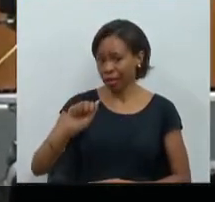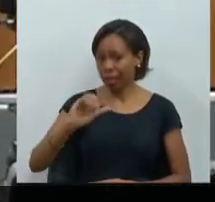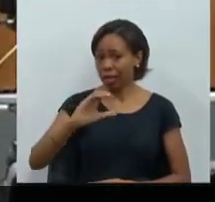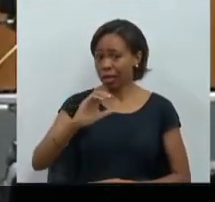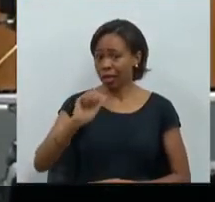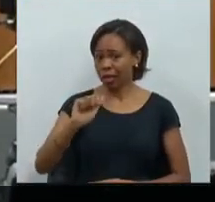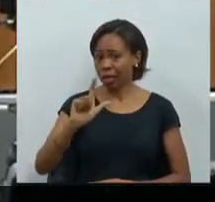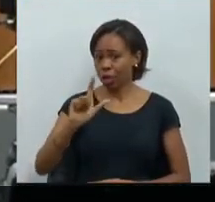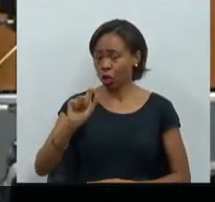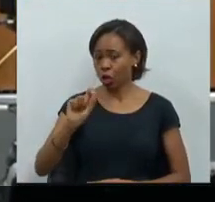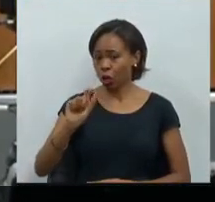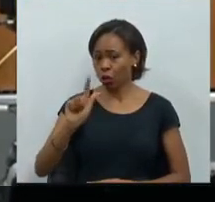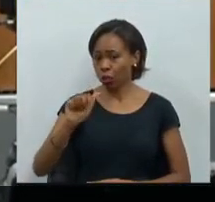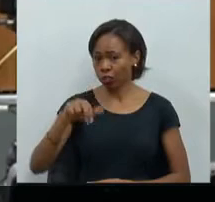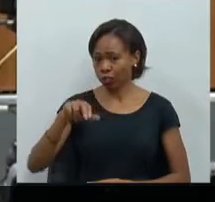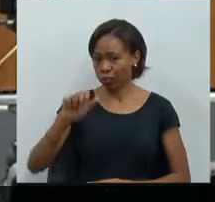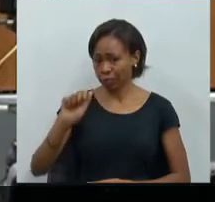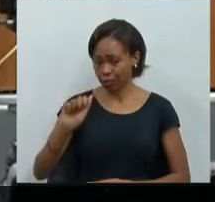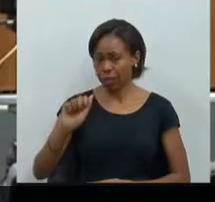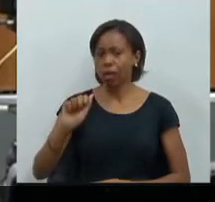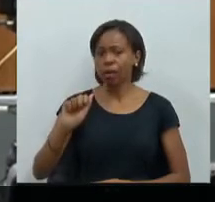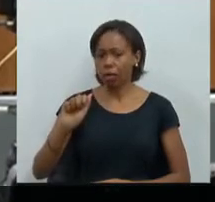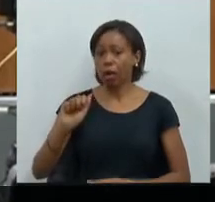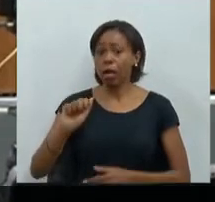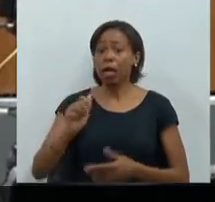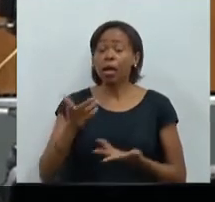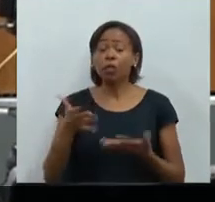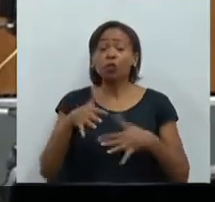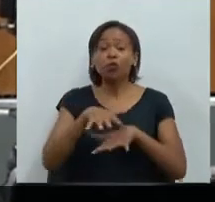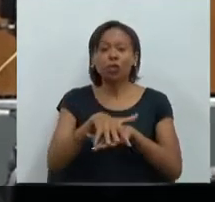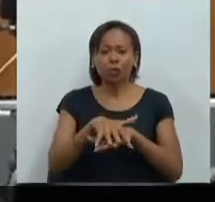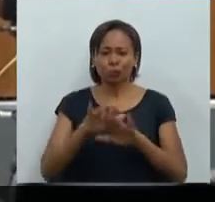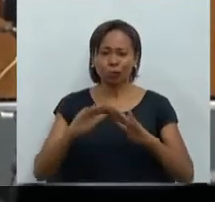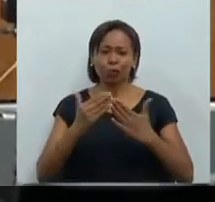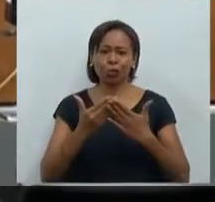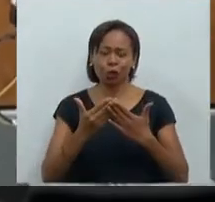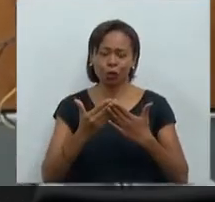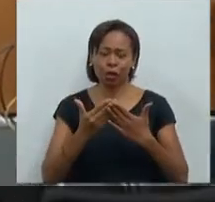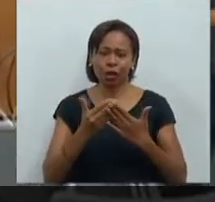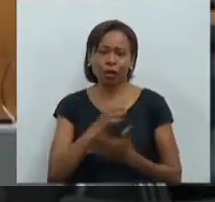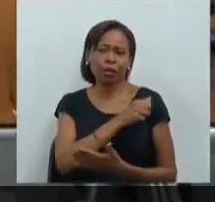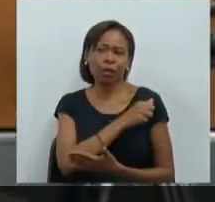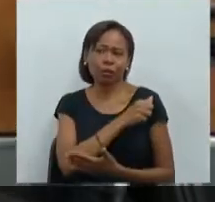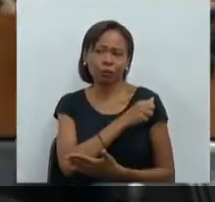nós recebemos alunos de 6 a 15 anos, com